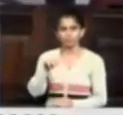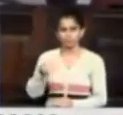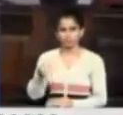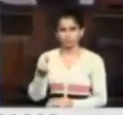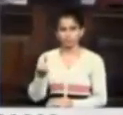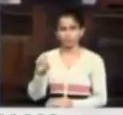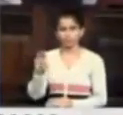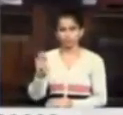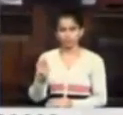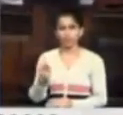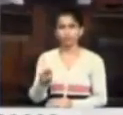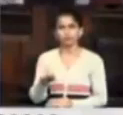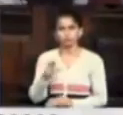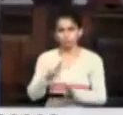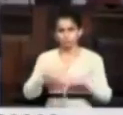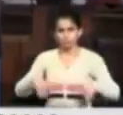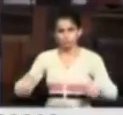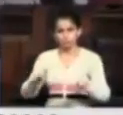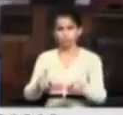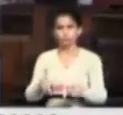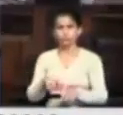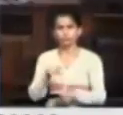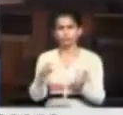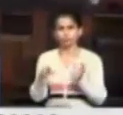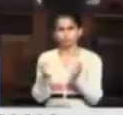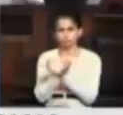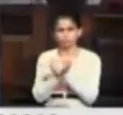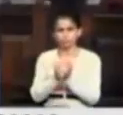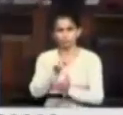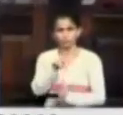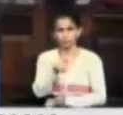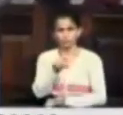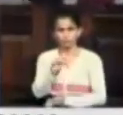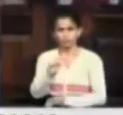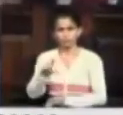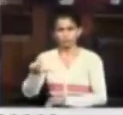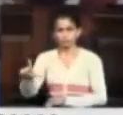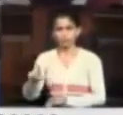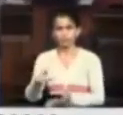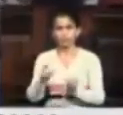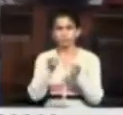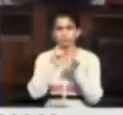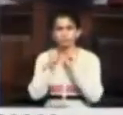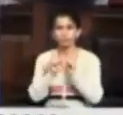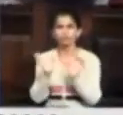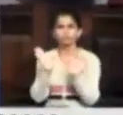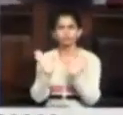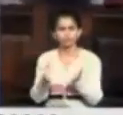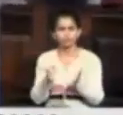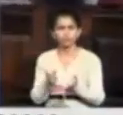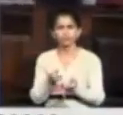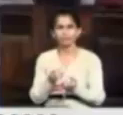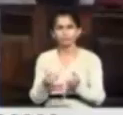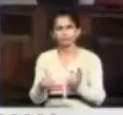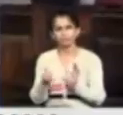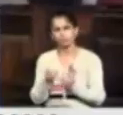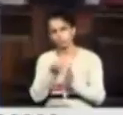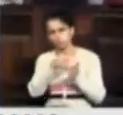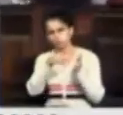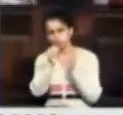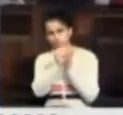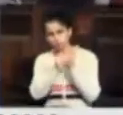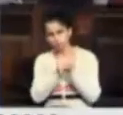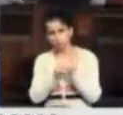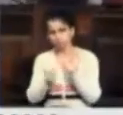bancada do PSOL reconhece que no Colégio de Líderes o bom debate foi feito e as emendas apresentadas por